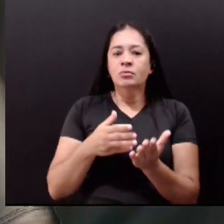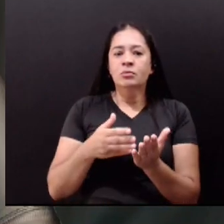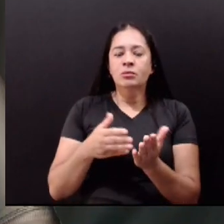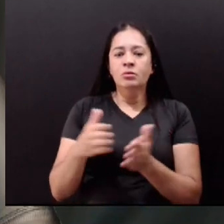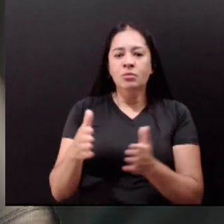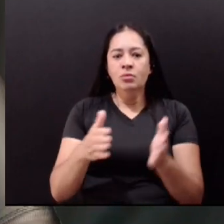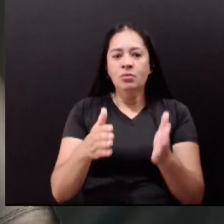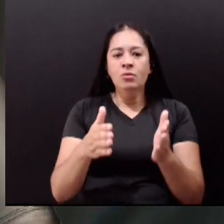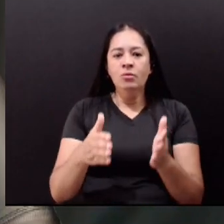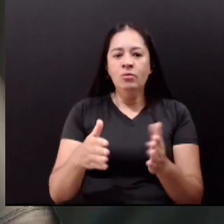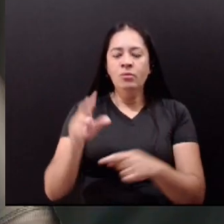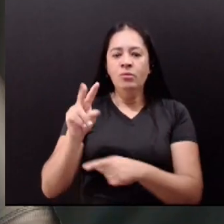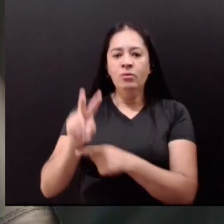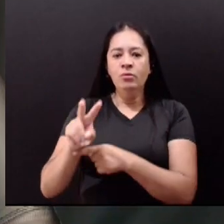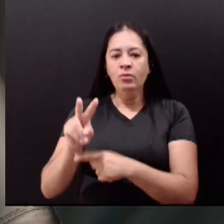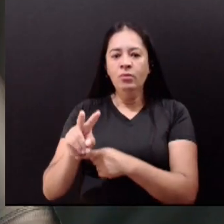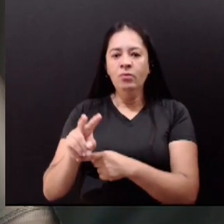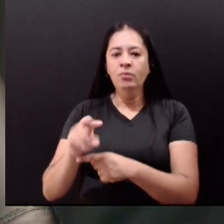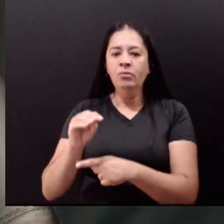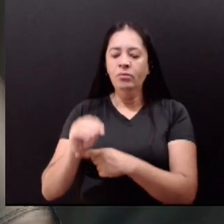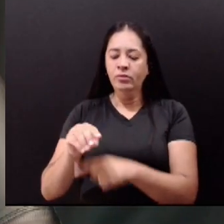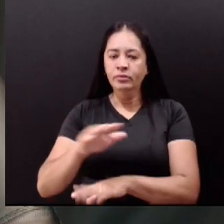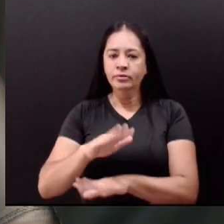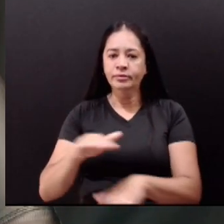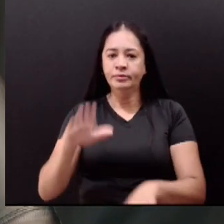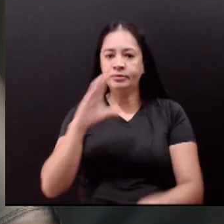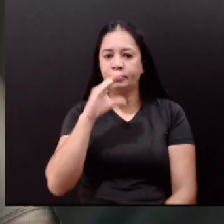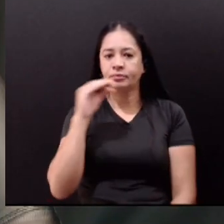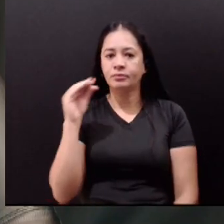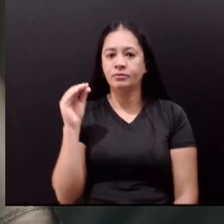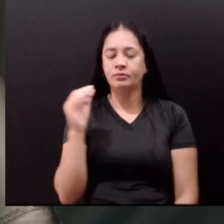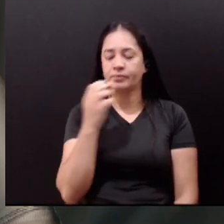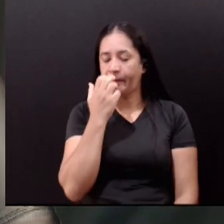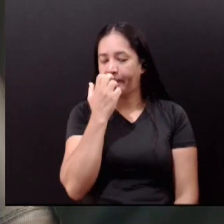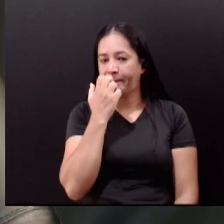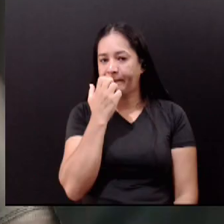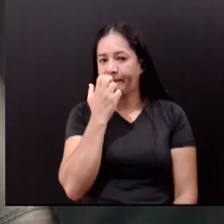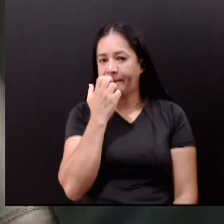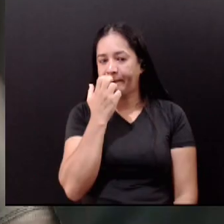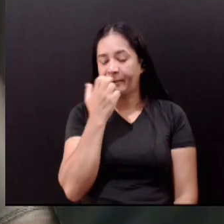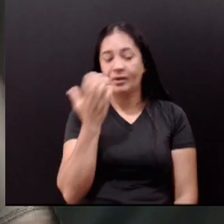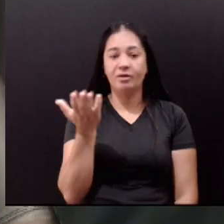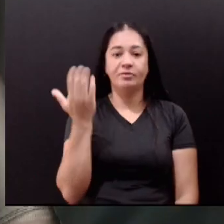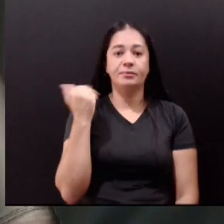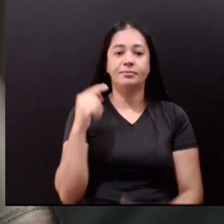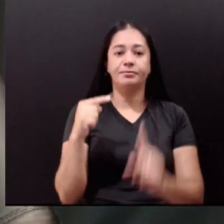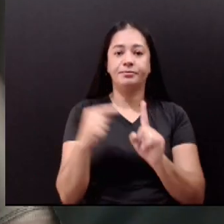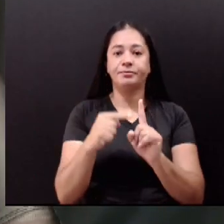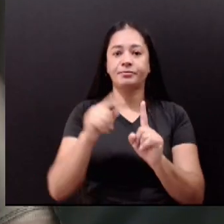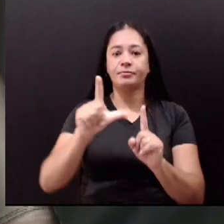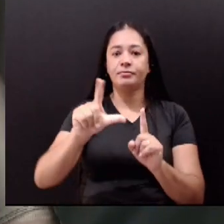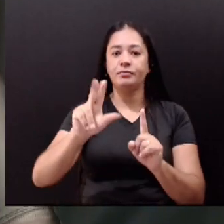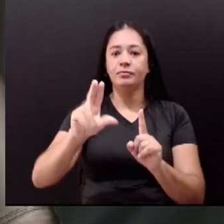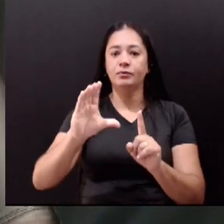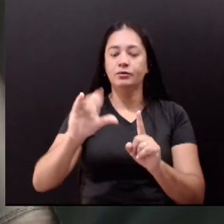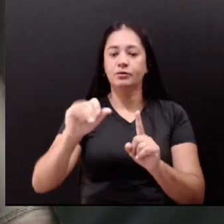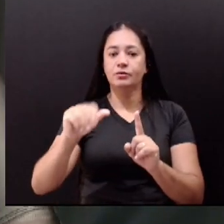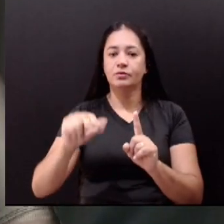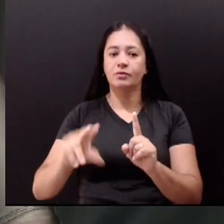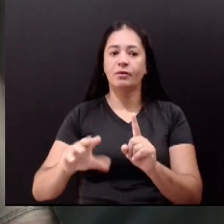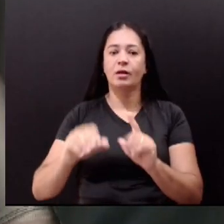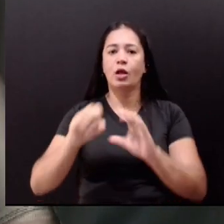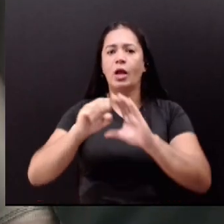criação dessa criança, desse adolescente. Vamos lá, Luciana do Jardim São Marcos, o que caracteriza um crime digital quando é cometido